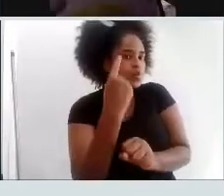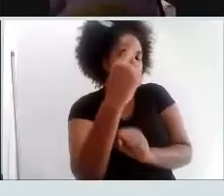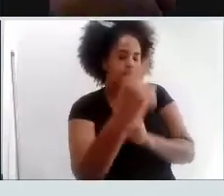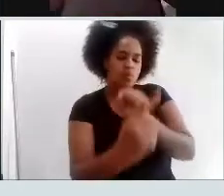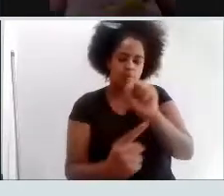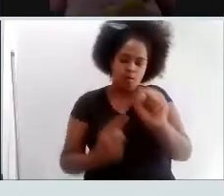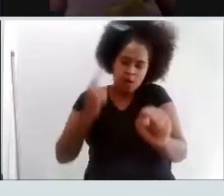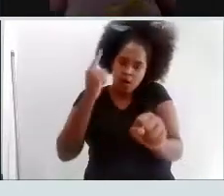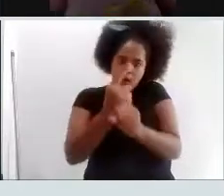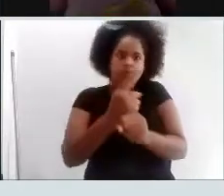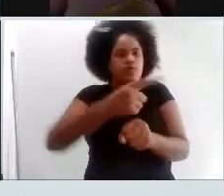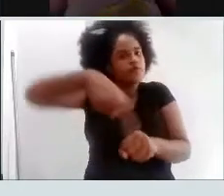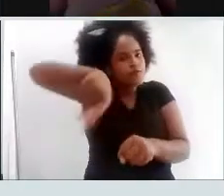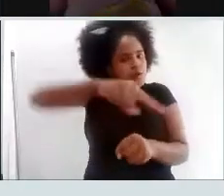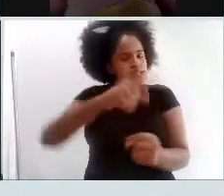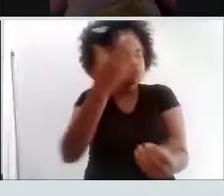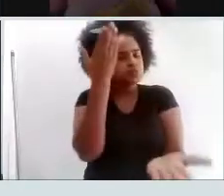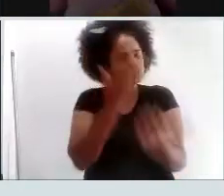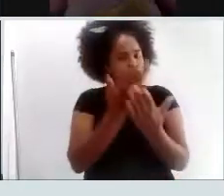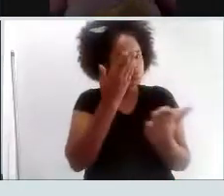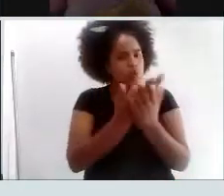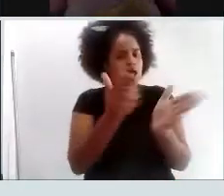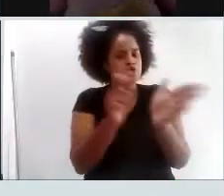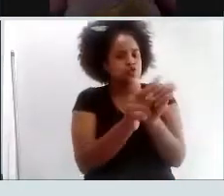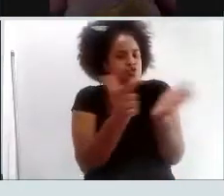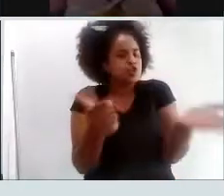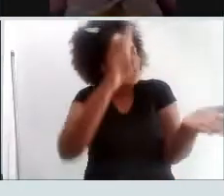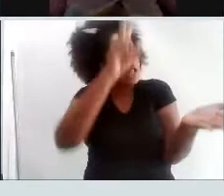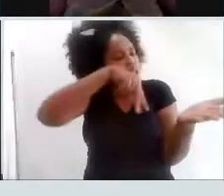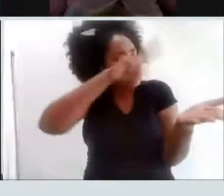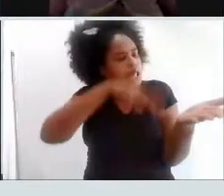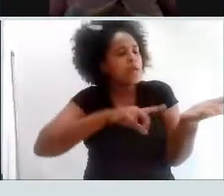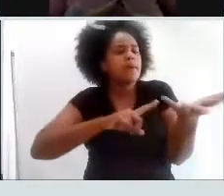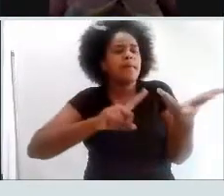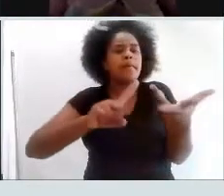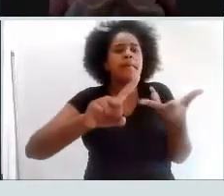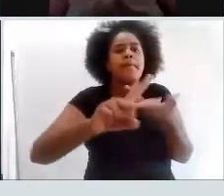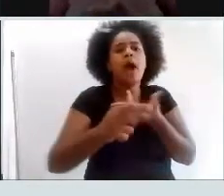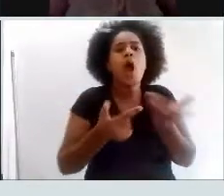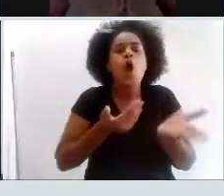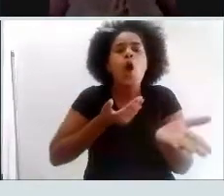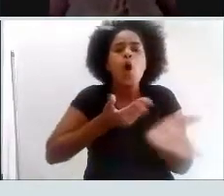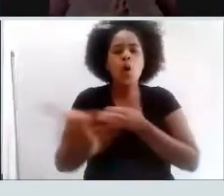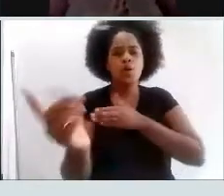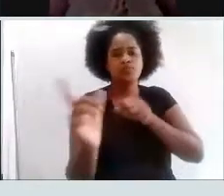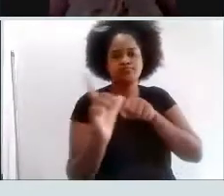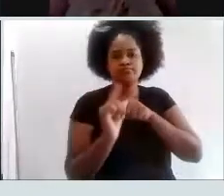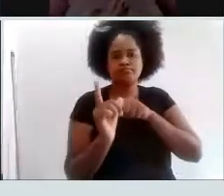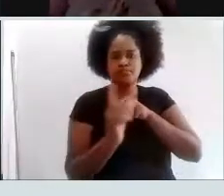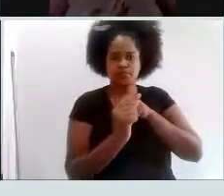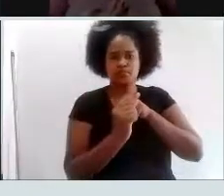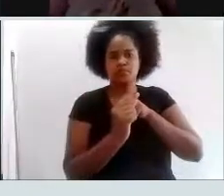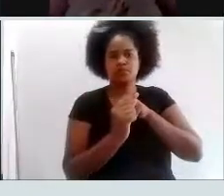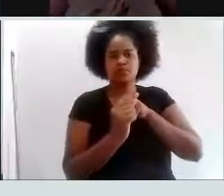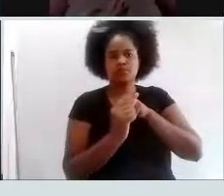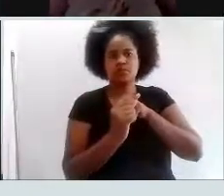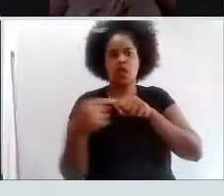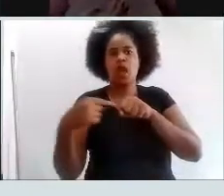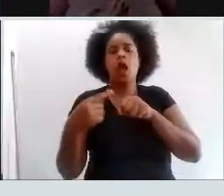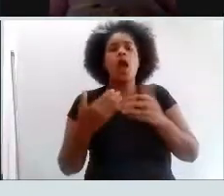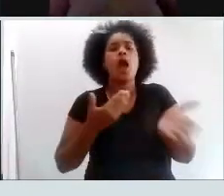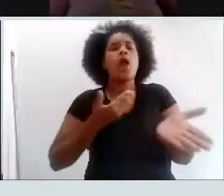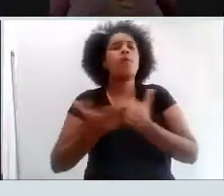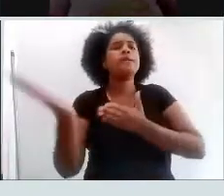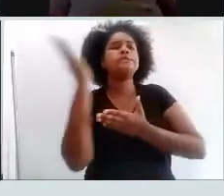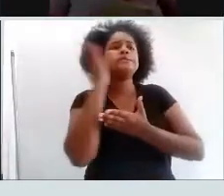realmente desenvolvendo esse processo argumentativo, desenvolvendo o que vocês acham sobre determinados assuntos.